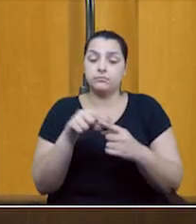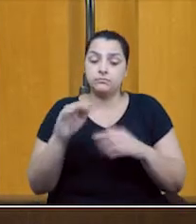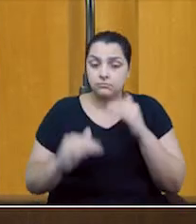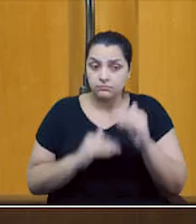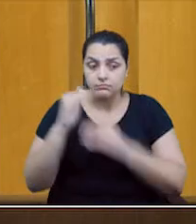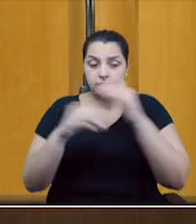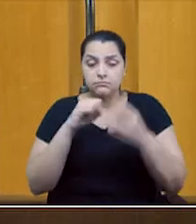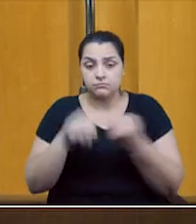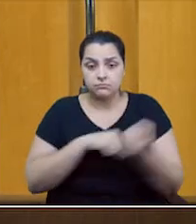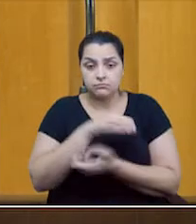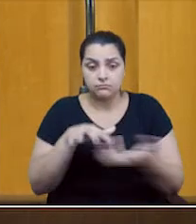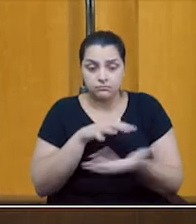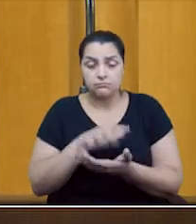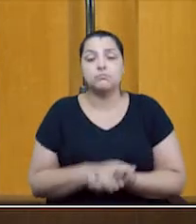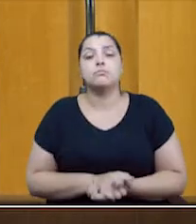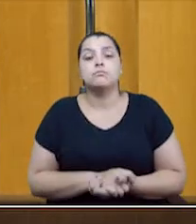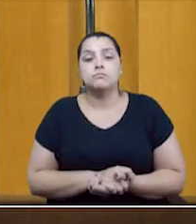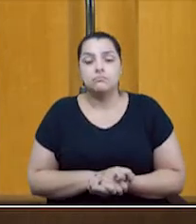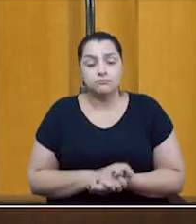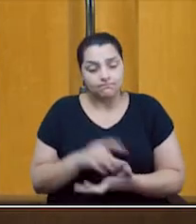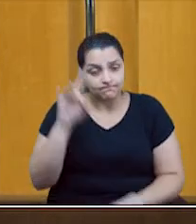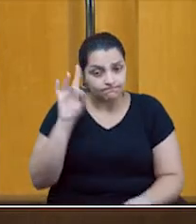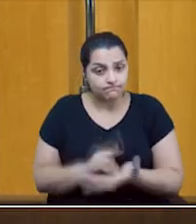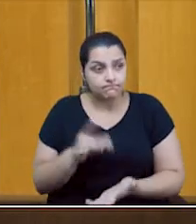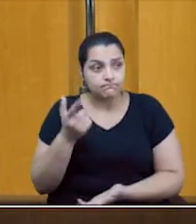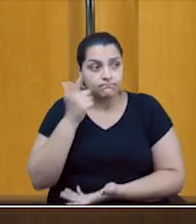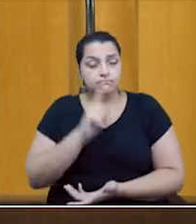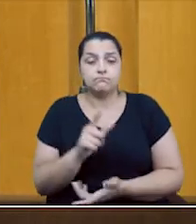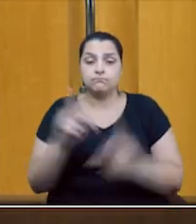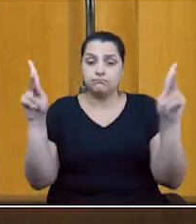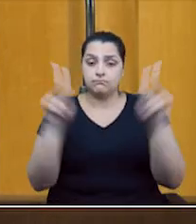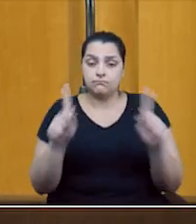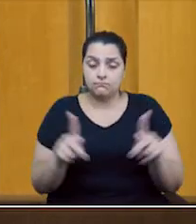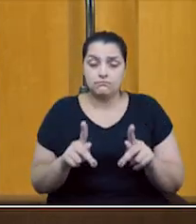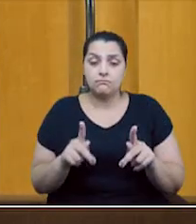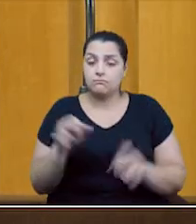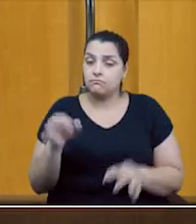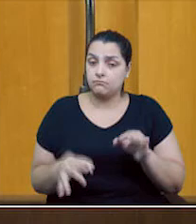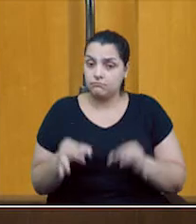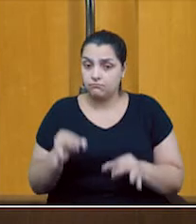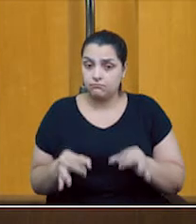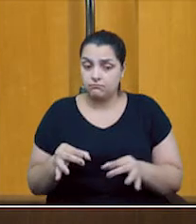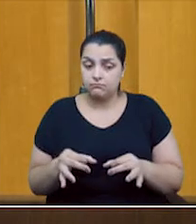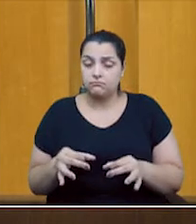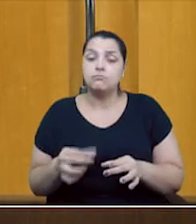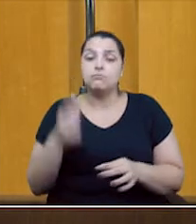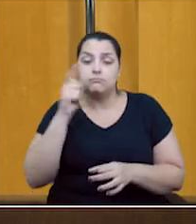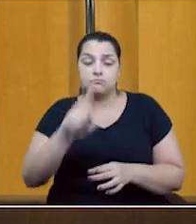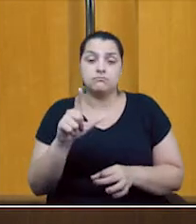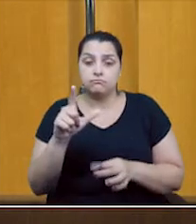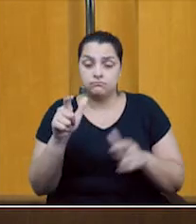sustentável para concretizar a paz, a justiça e tornar as